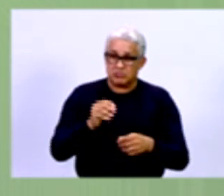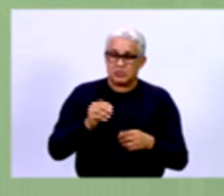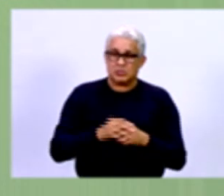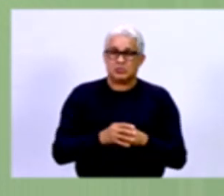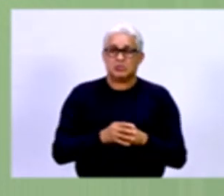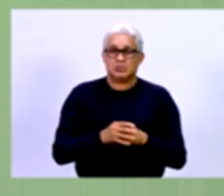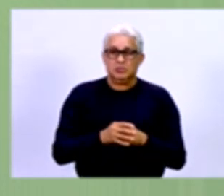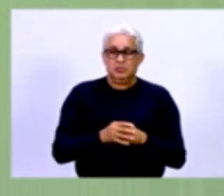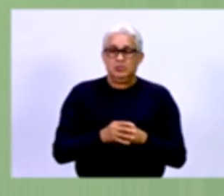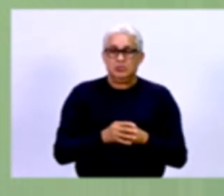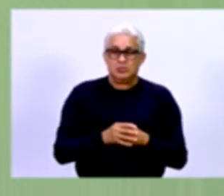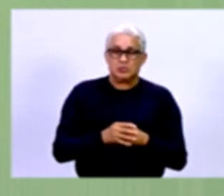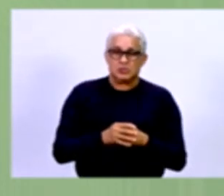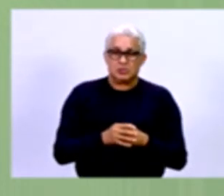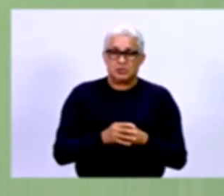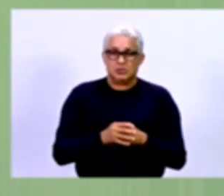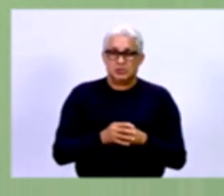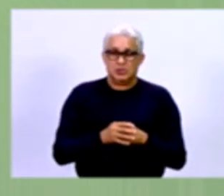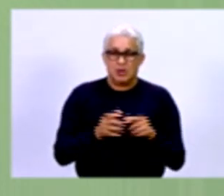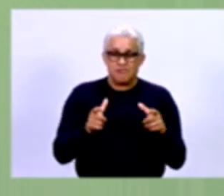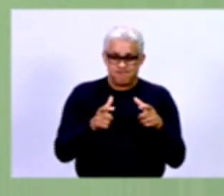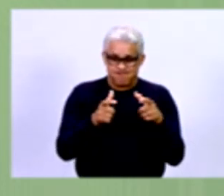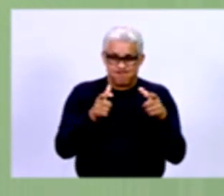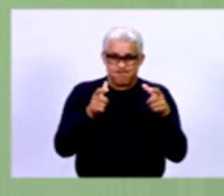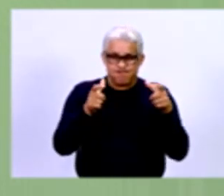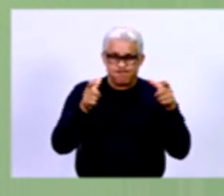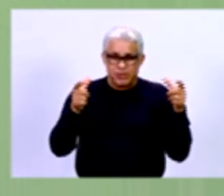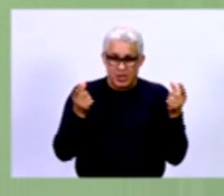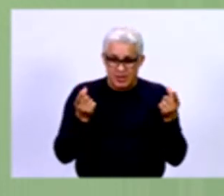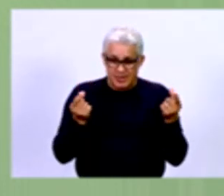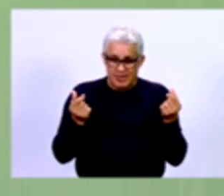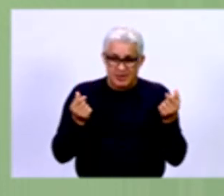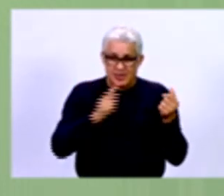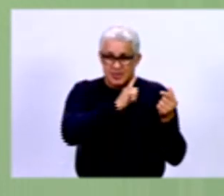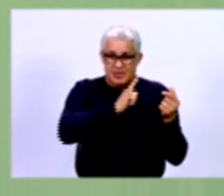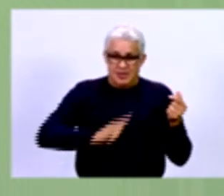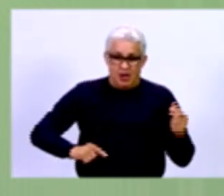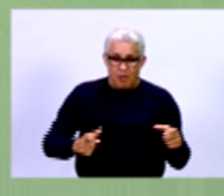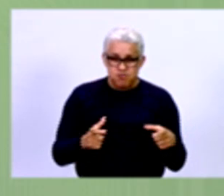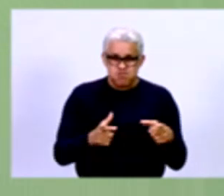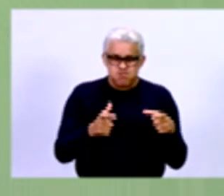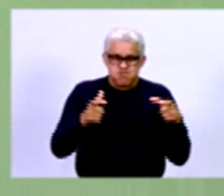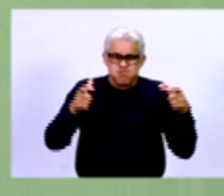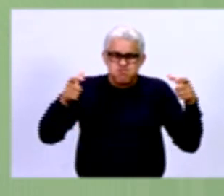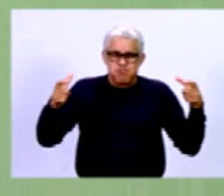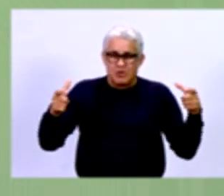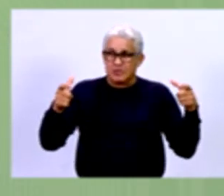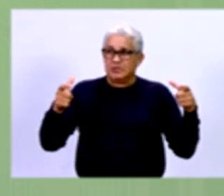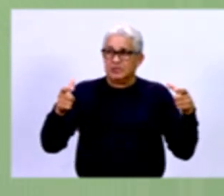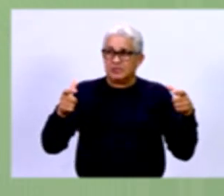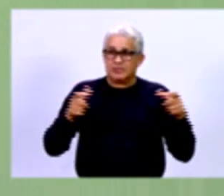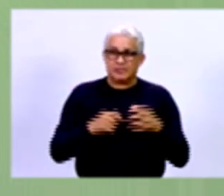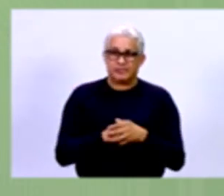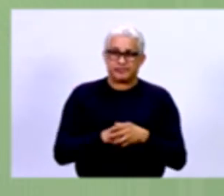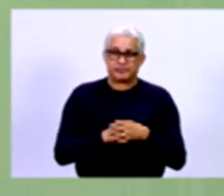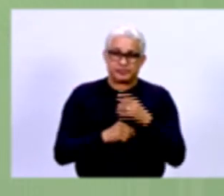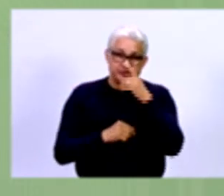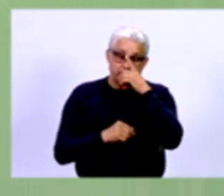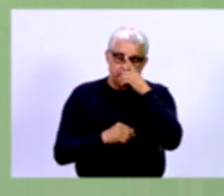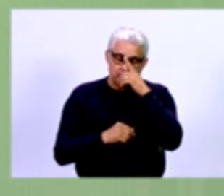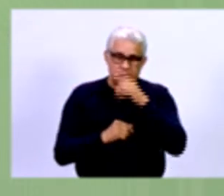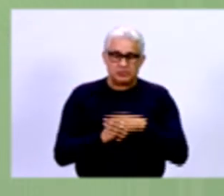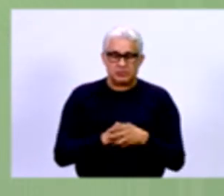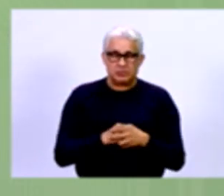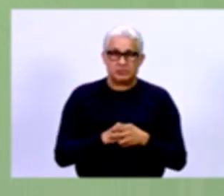representa um volume de gasto governamental muito grande. A